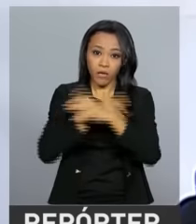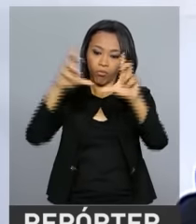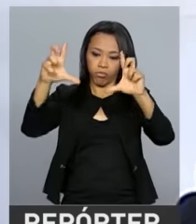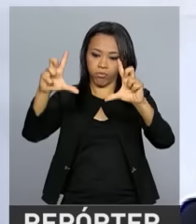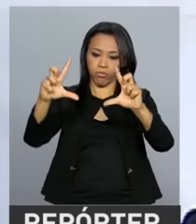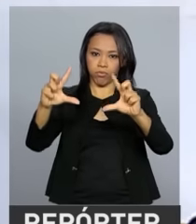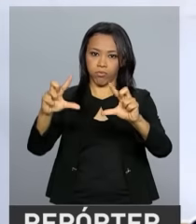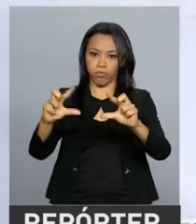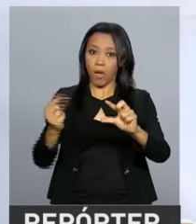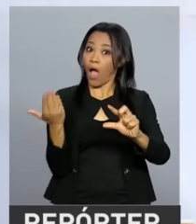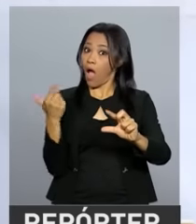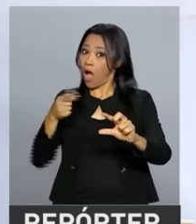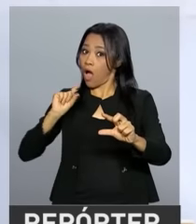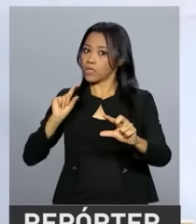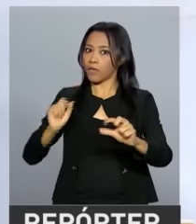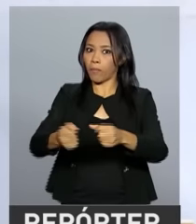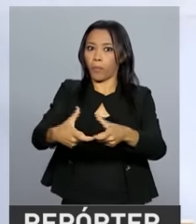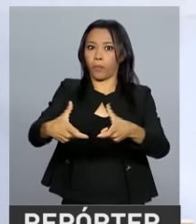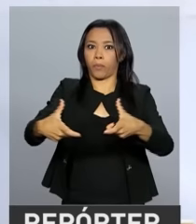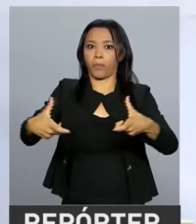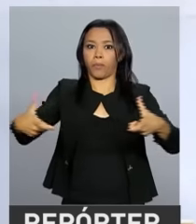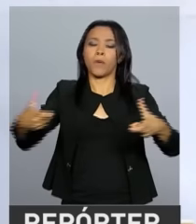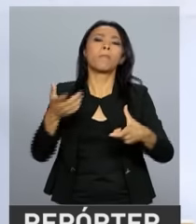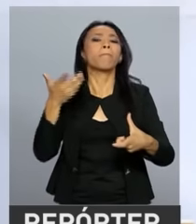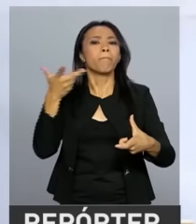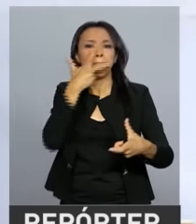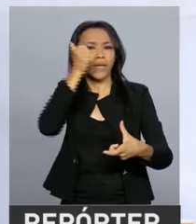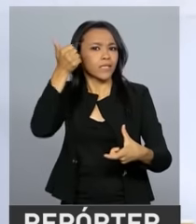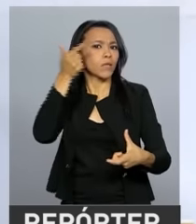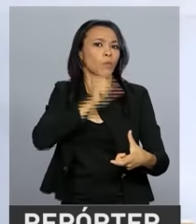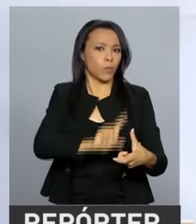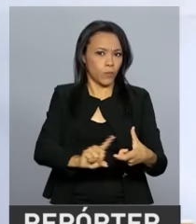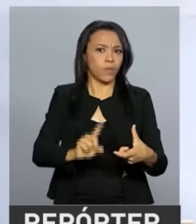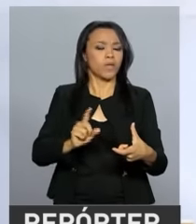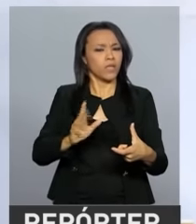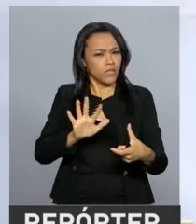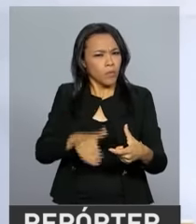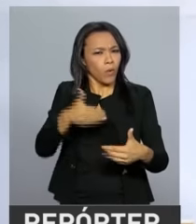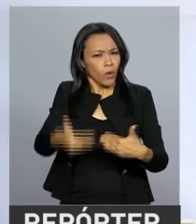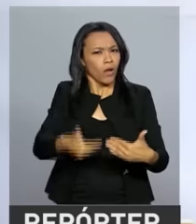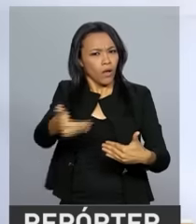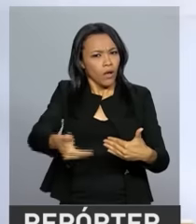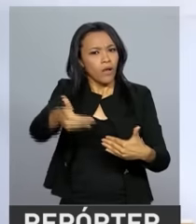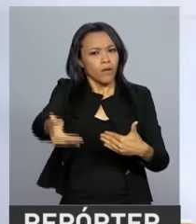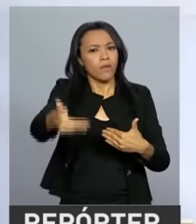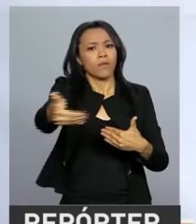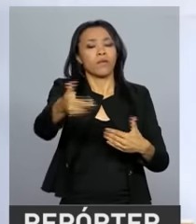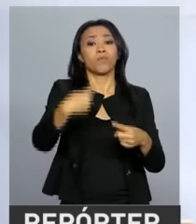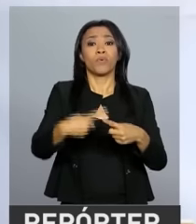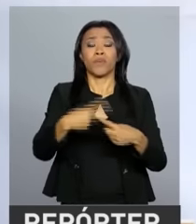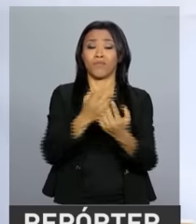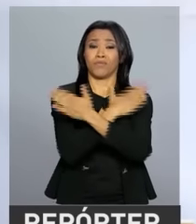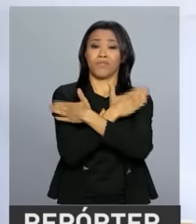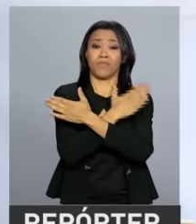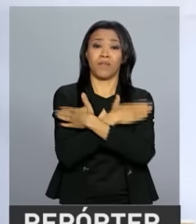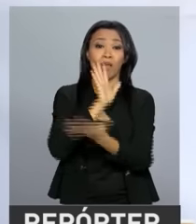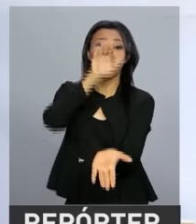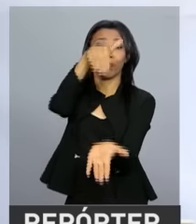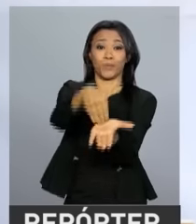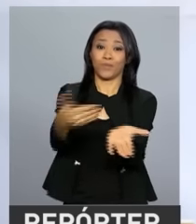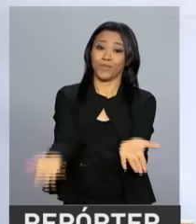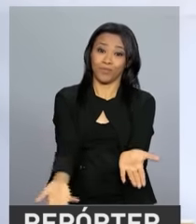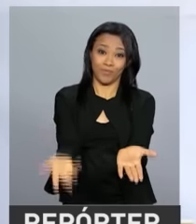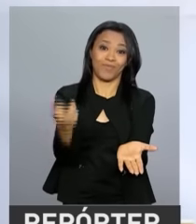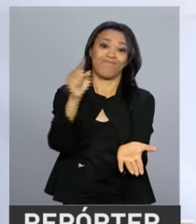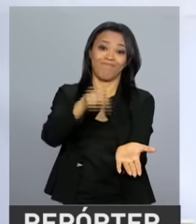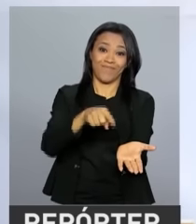velocidade com que vinha, parece que a gente já bateu no fundo e está ainda planando, porque o desemprego é o último que vem quando vem a